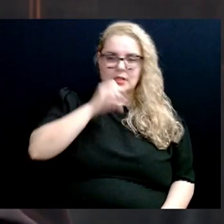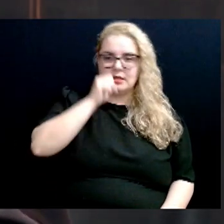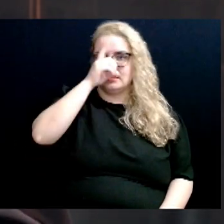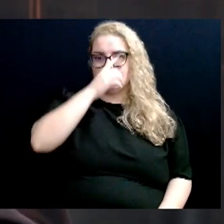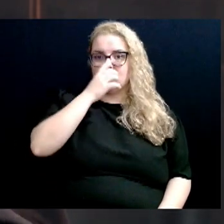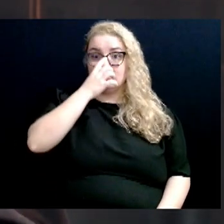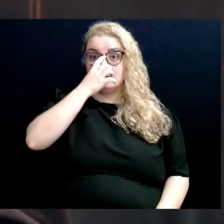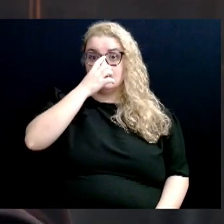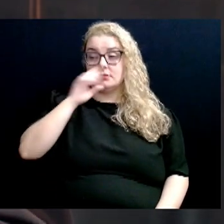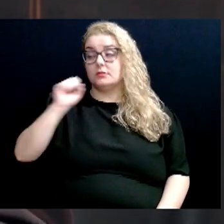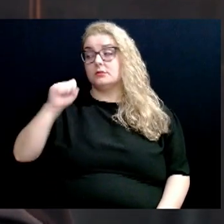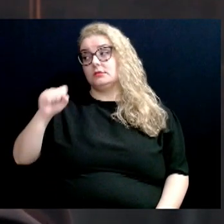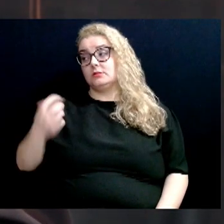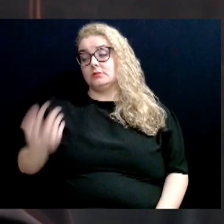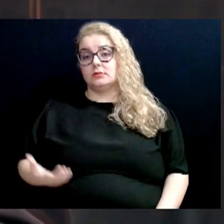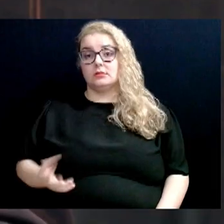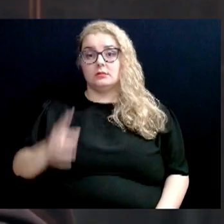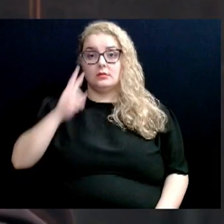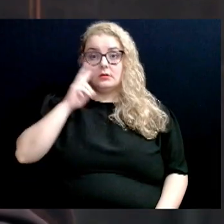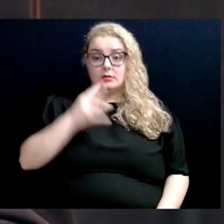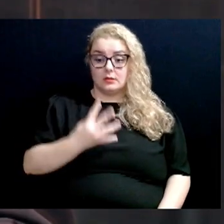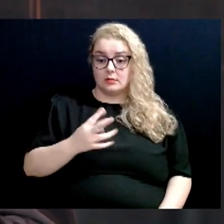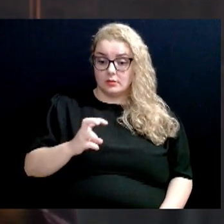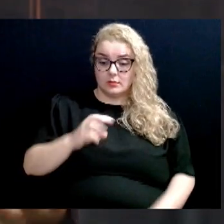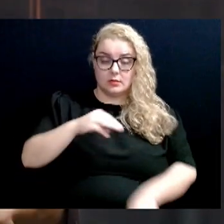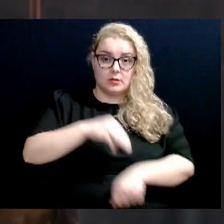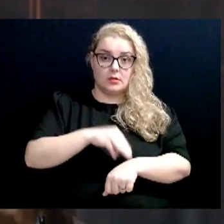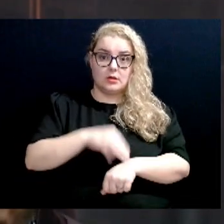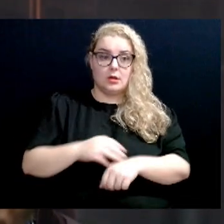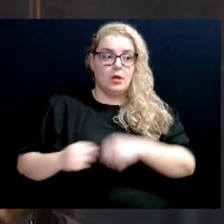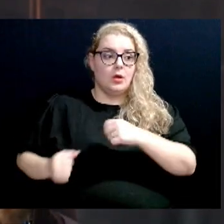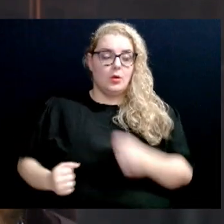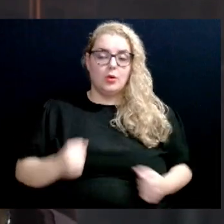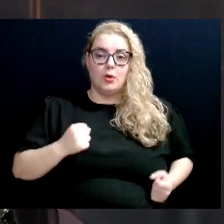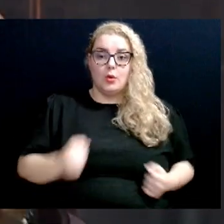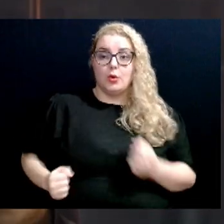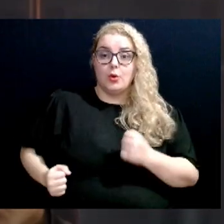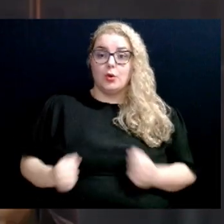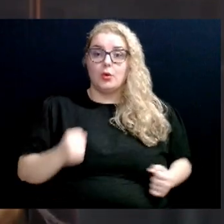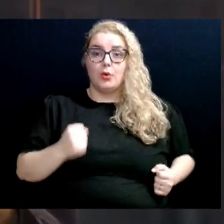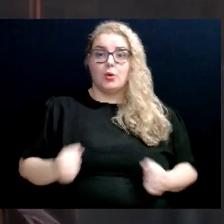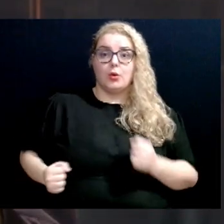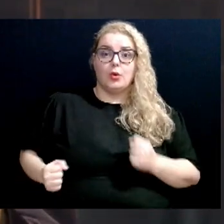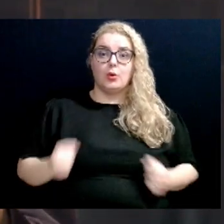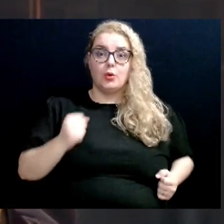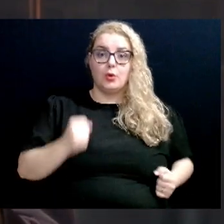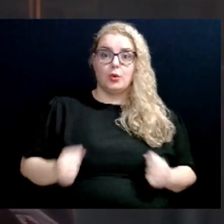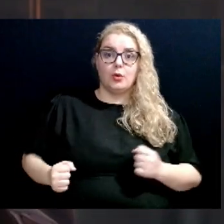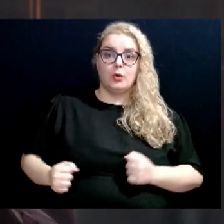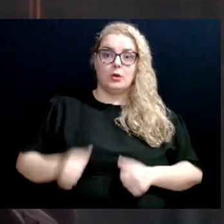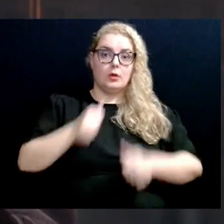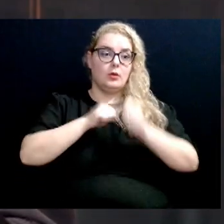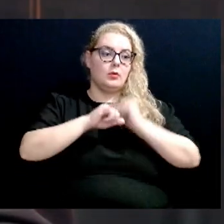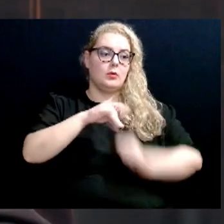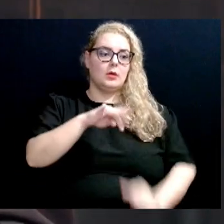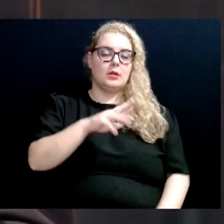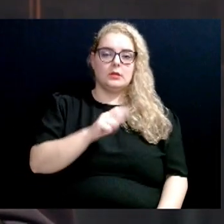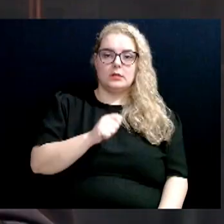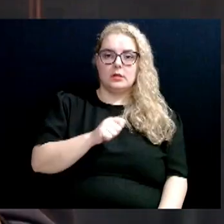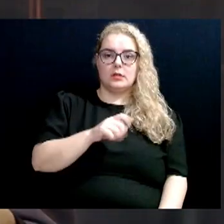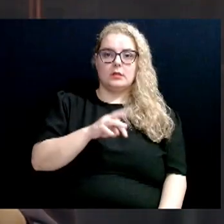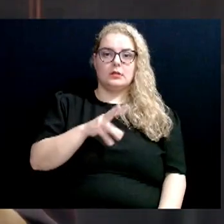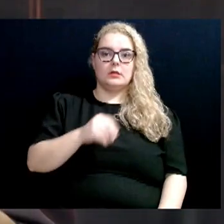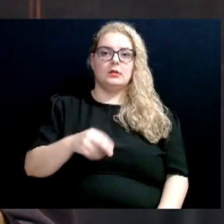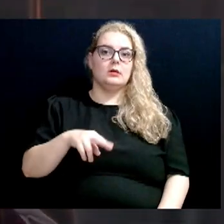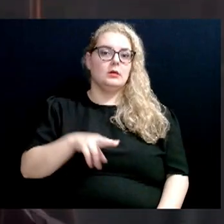fazer 45 minutos de uma corrida e tá lá tomando o intratreino, ou tomou o pré-treino e o